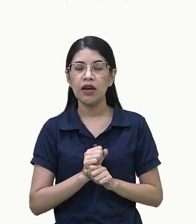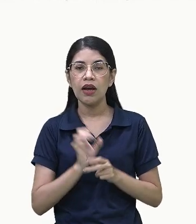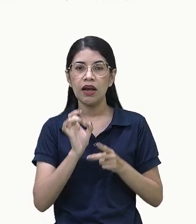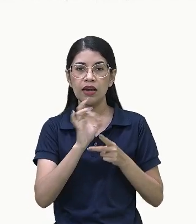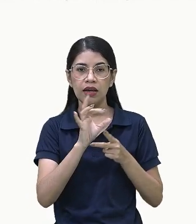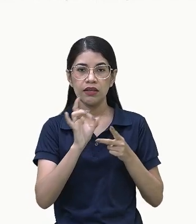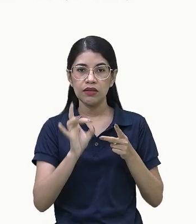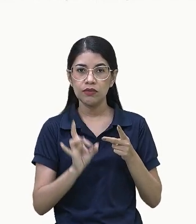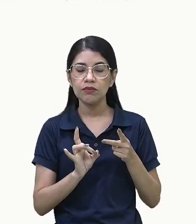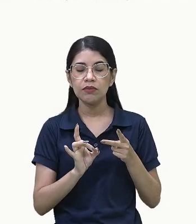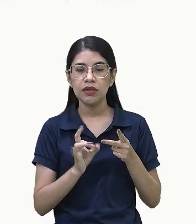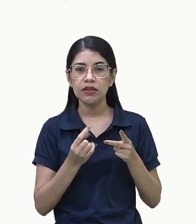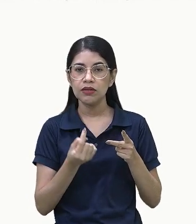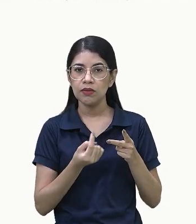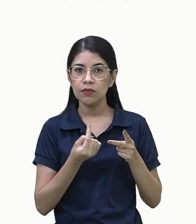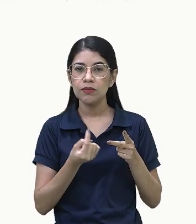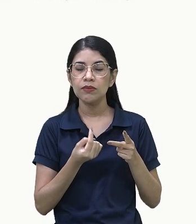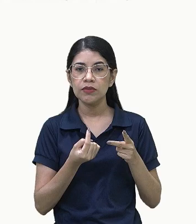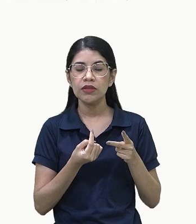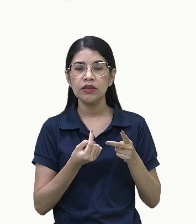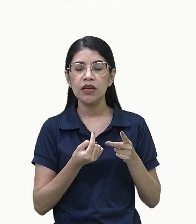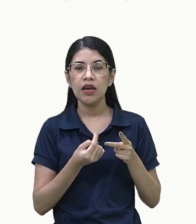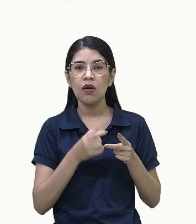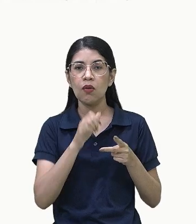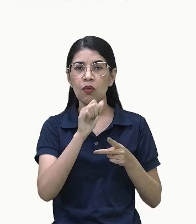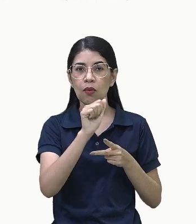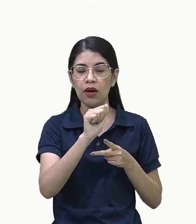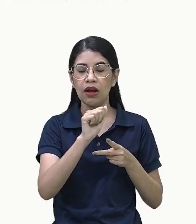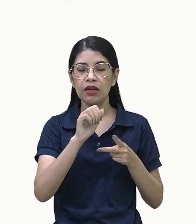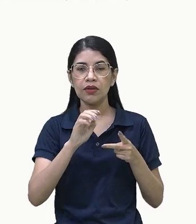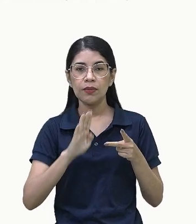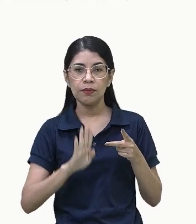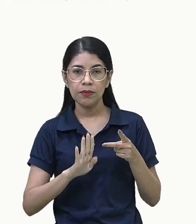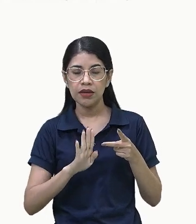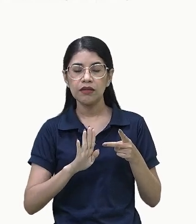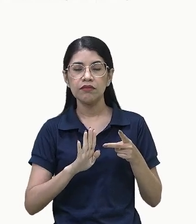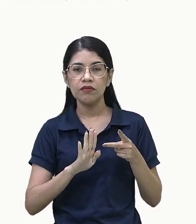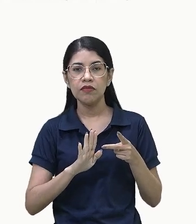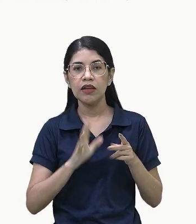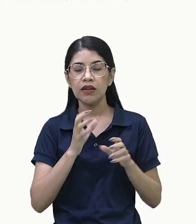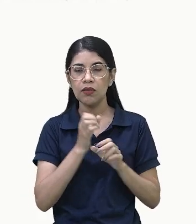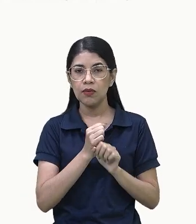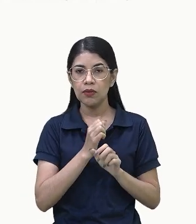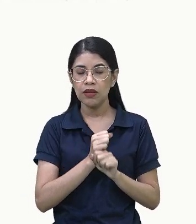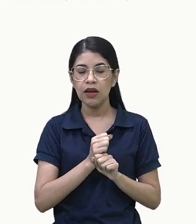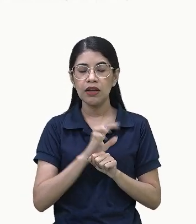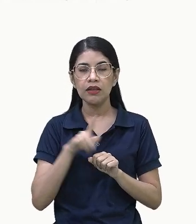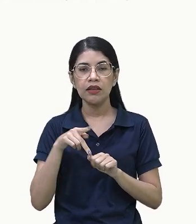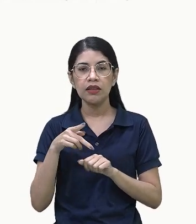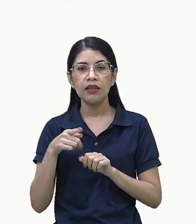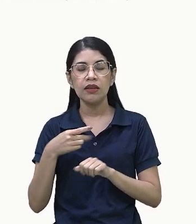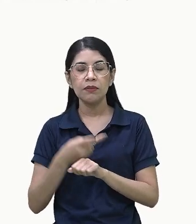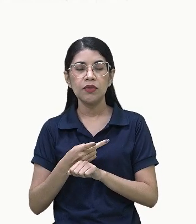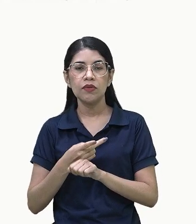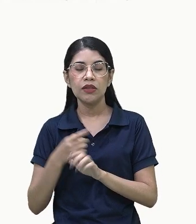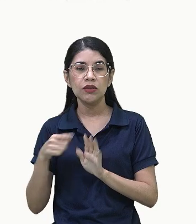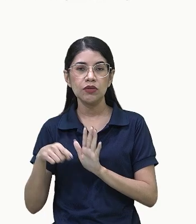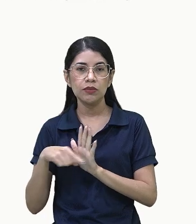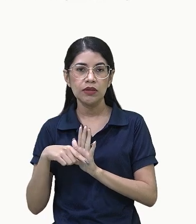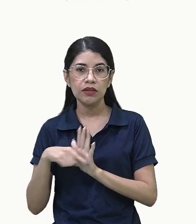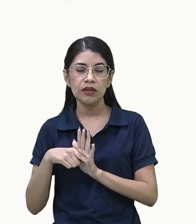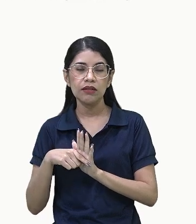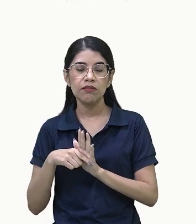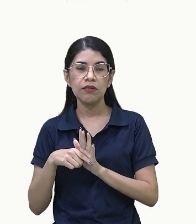ou seja, a probabilidade de A mais a de B, e subtrair da interseção das